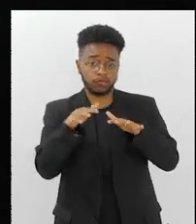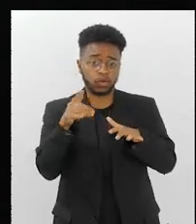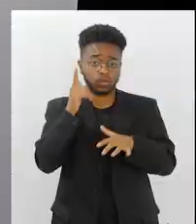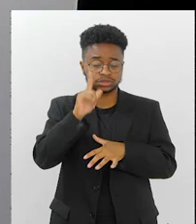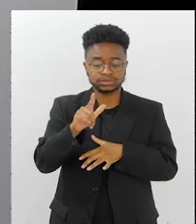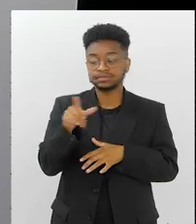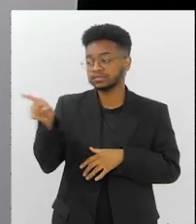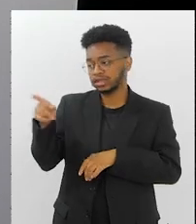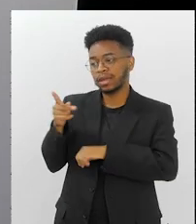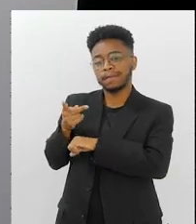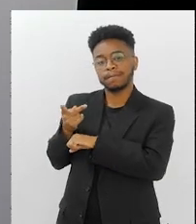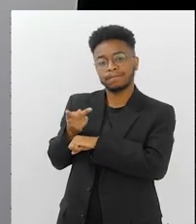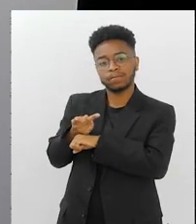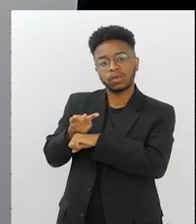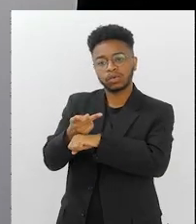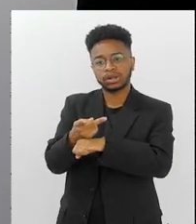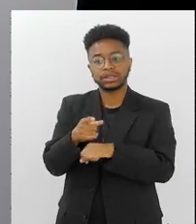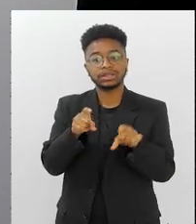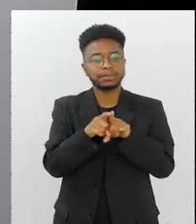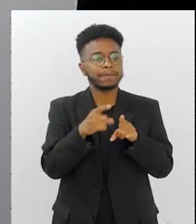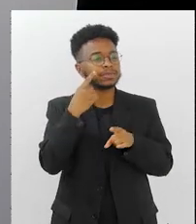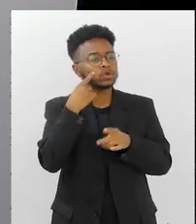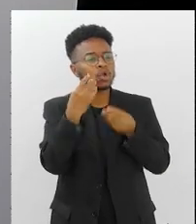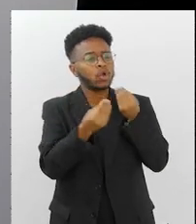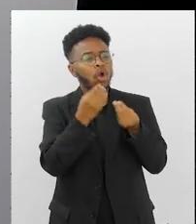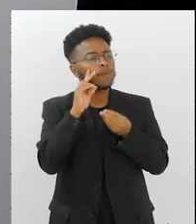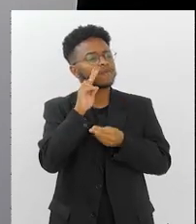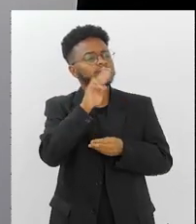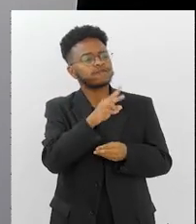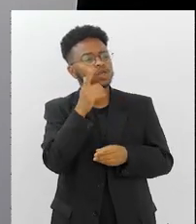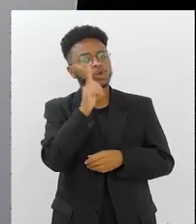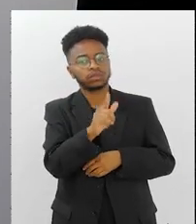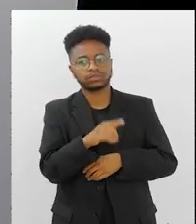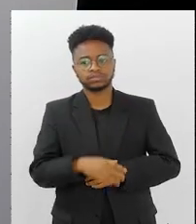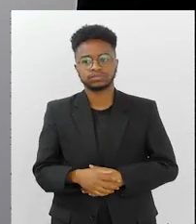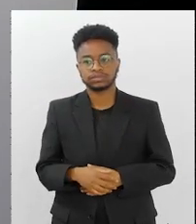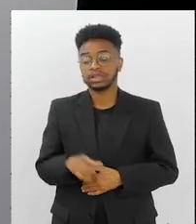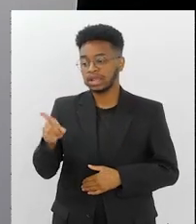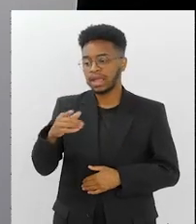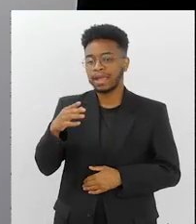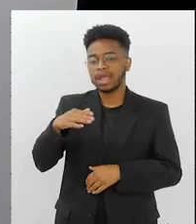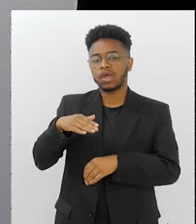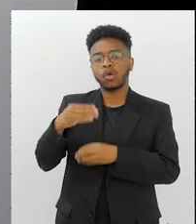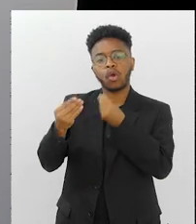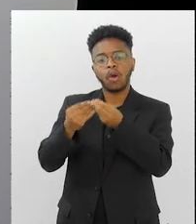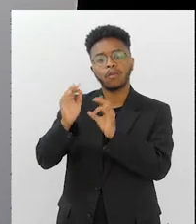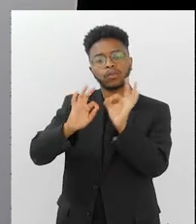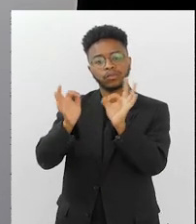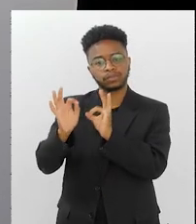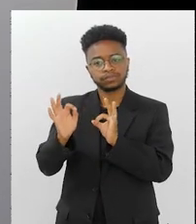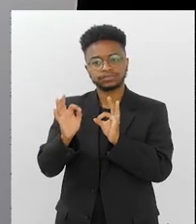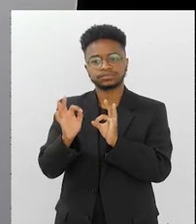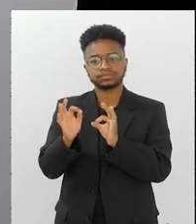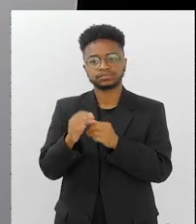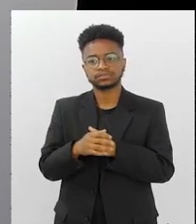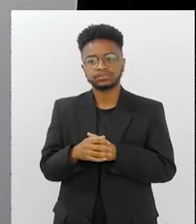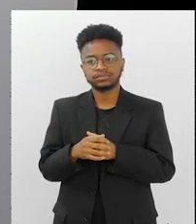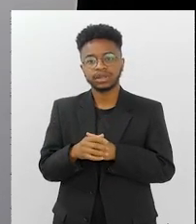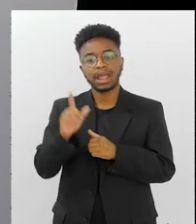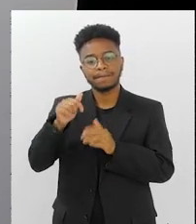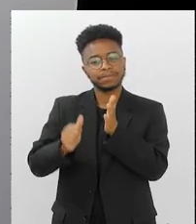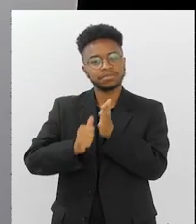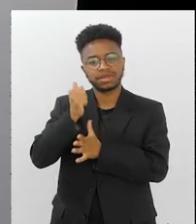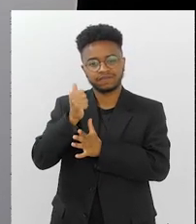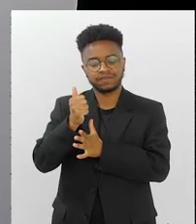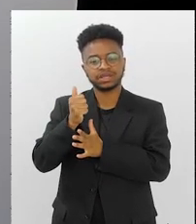aí tu foi caçar aí como vão enxergar né quear Ó lá olha essu processo de construção né E aí já o pirando se eu